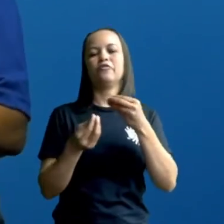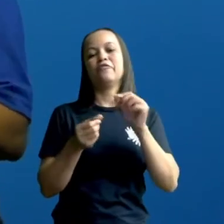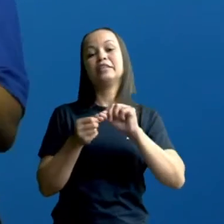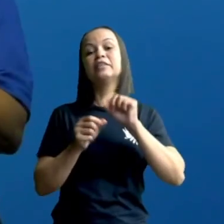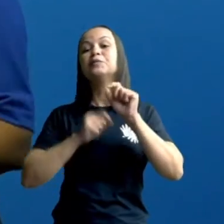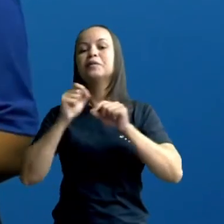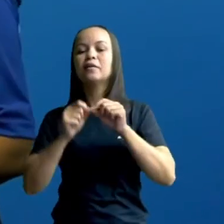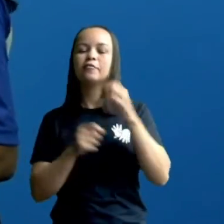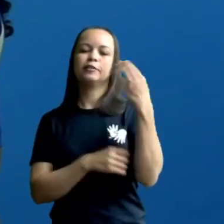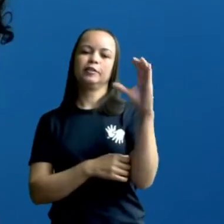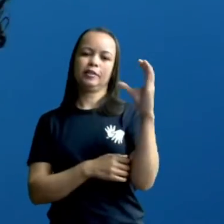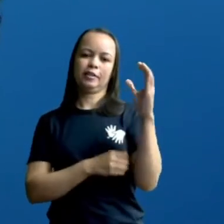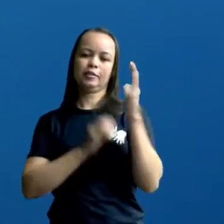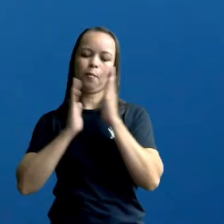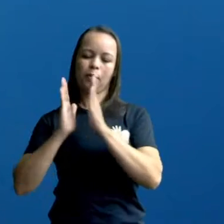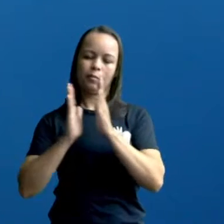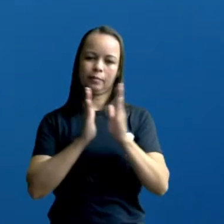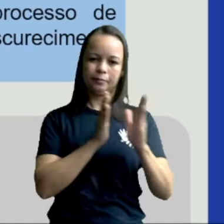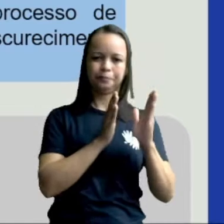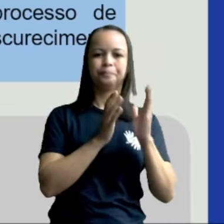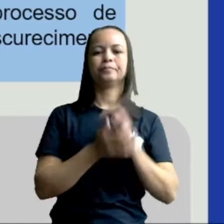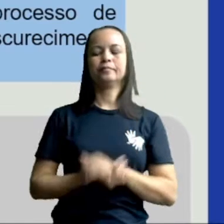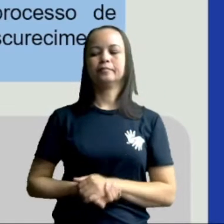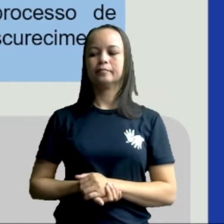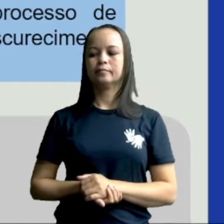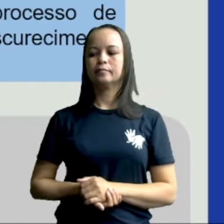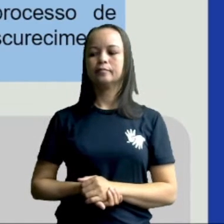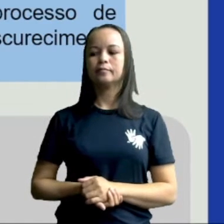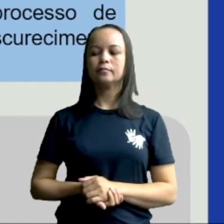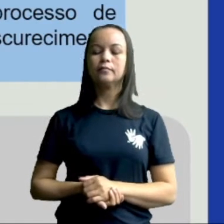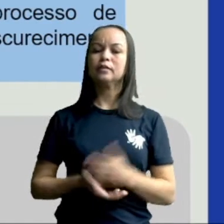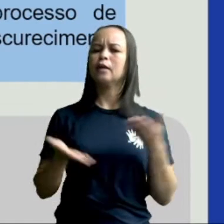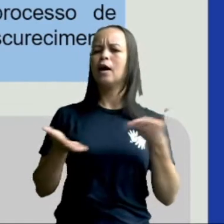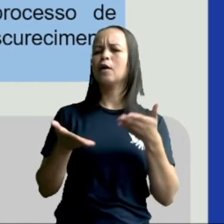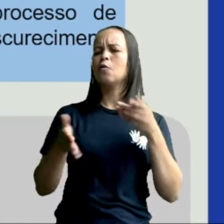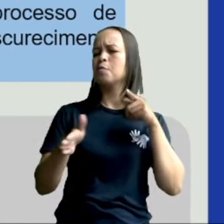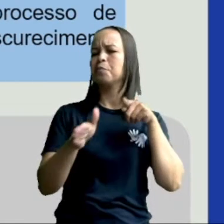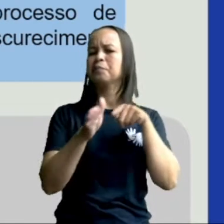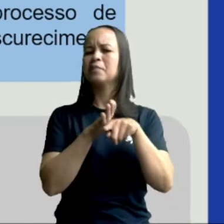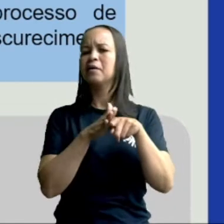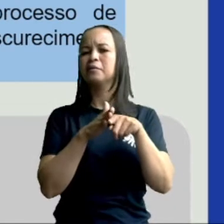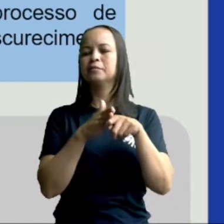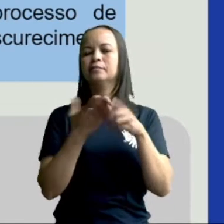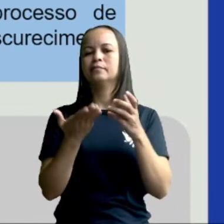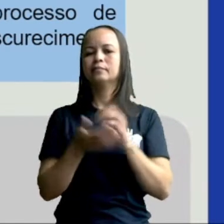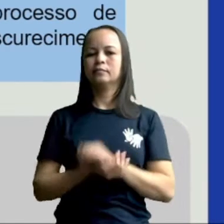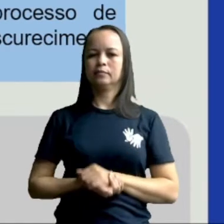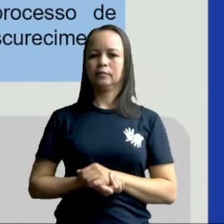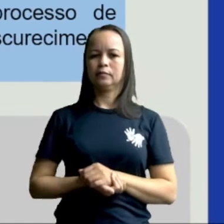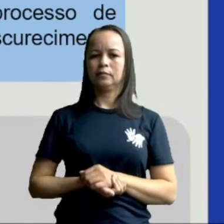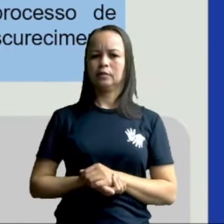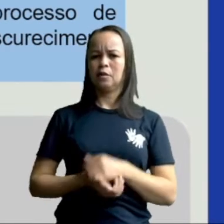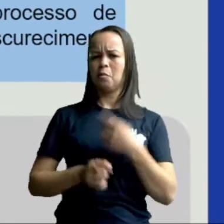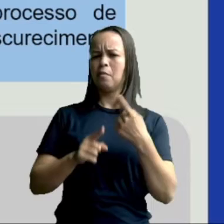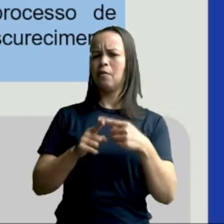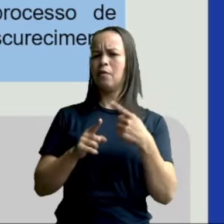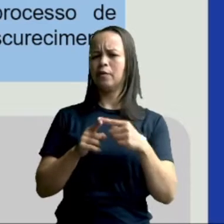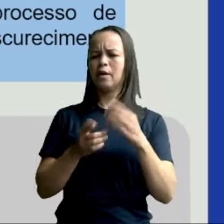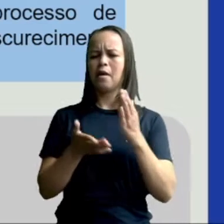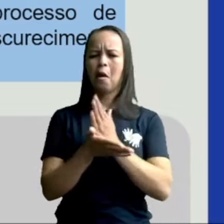como é feito no passo a passo. Vamos lá. Ó, agora eu pergunto, por que algumas